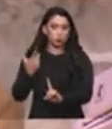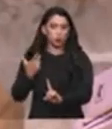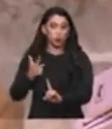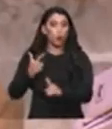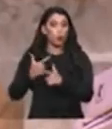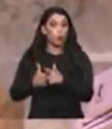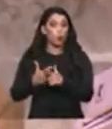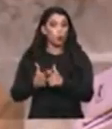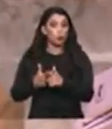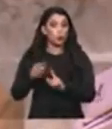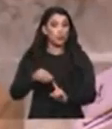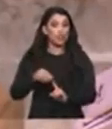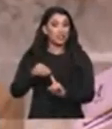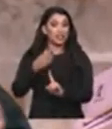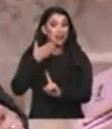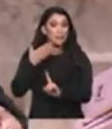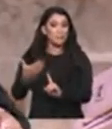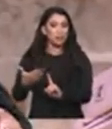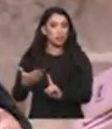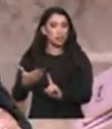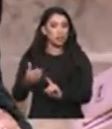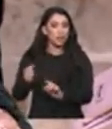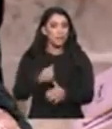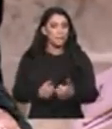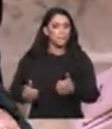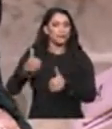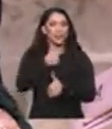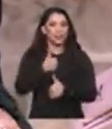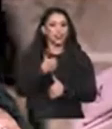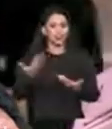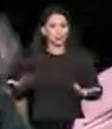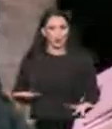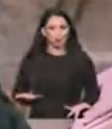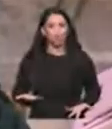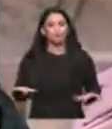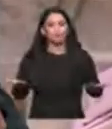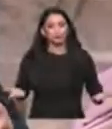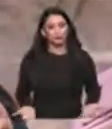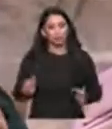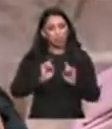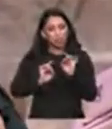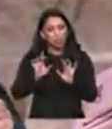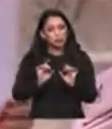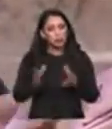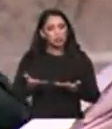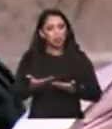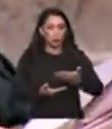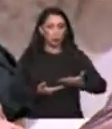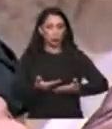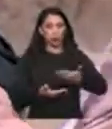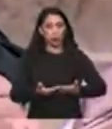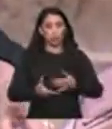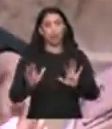O problema é indicar e solicitar vantagens disso. Apurou-se a existência de uma organização que operava dentro da